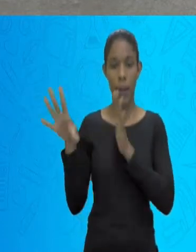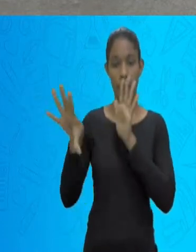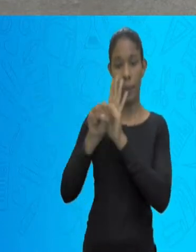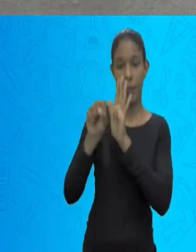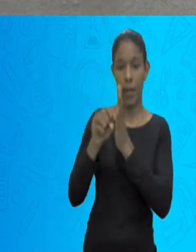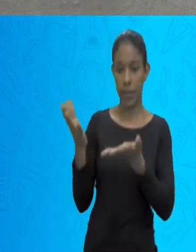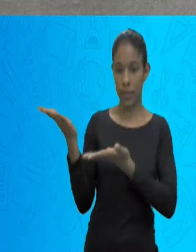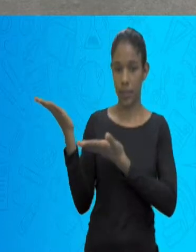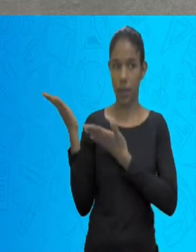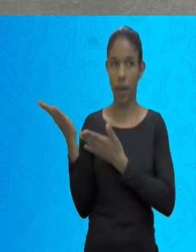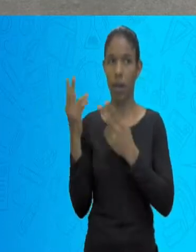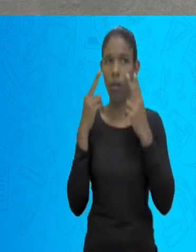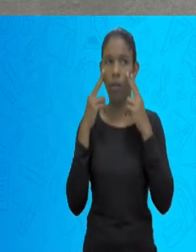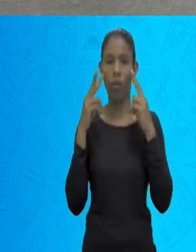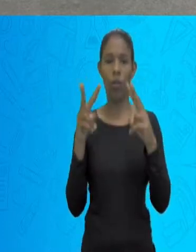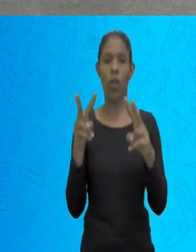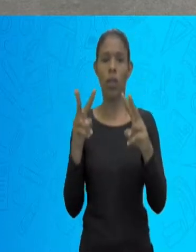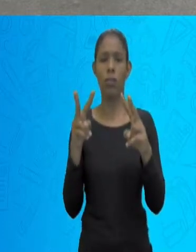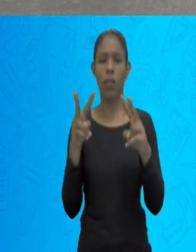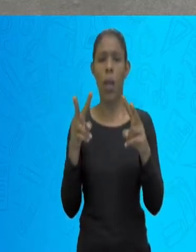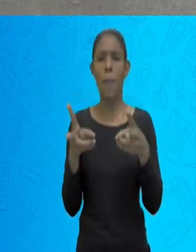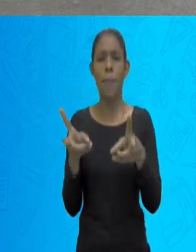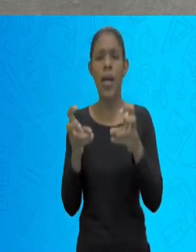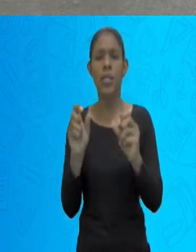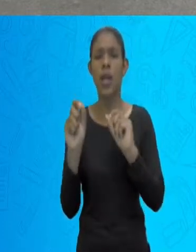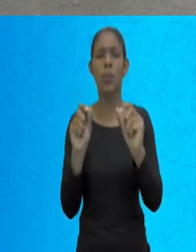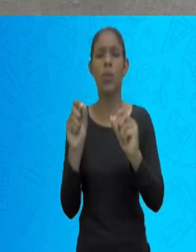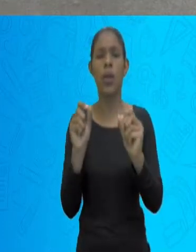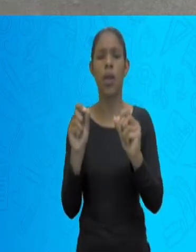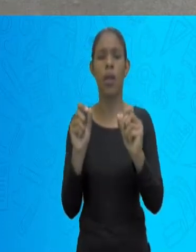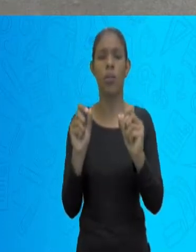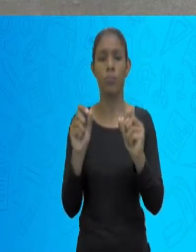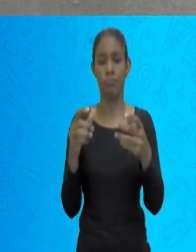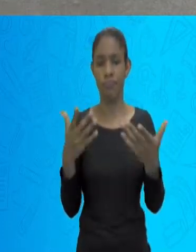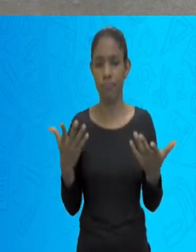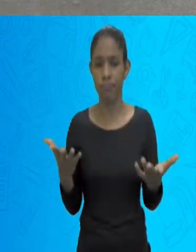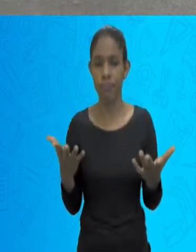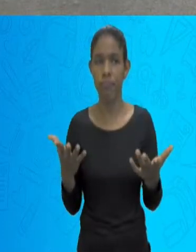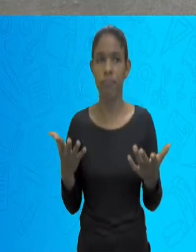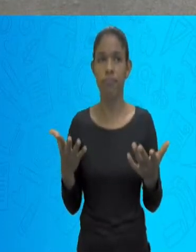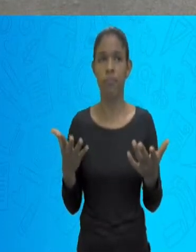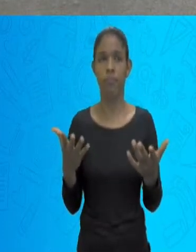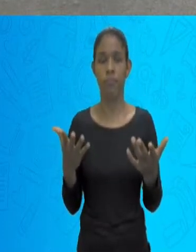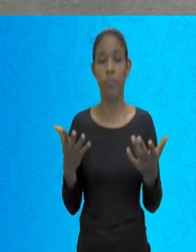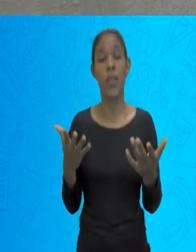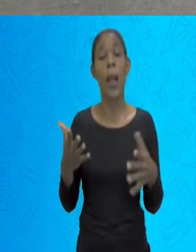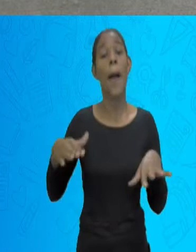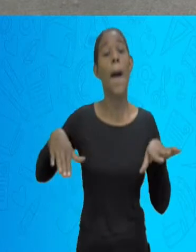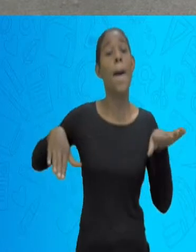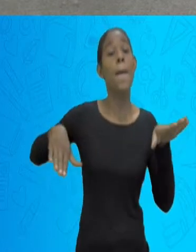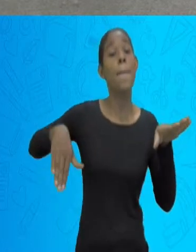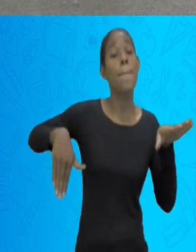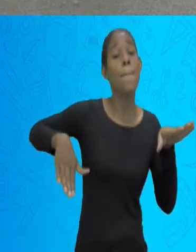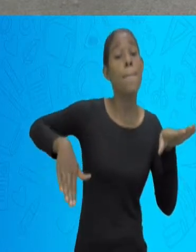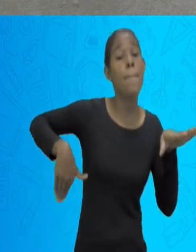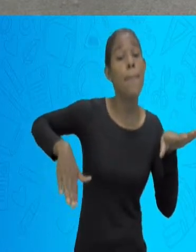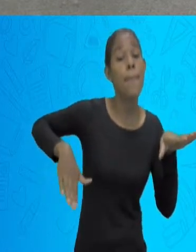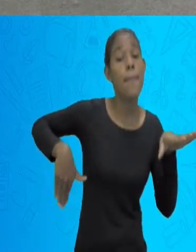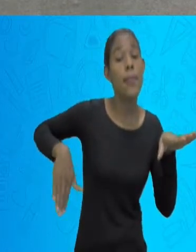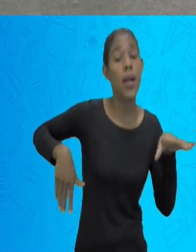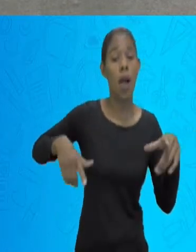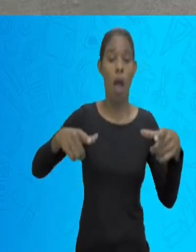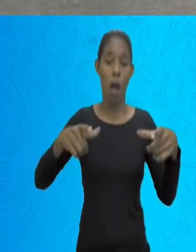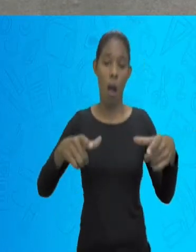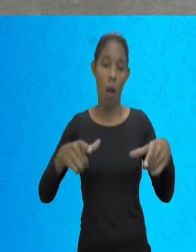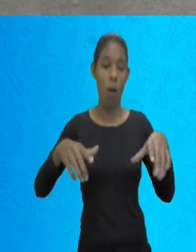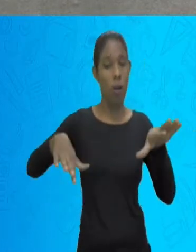viveu esse momento, já teve em algum lugar parecido com esse, a gente chama aqui de uma praia. Só de ver essa imagem, a